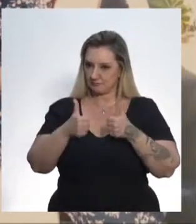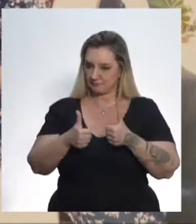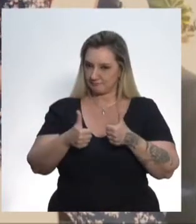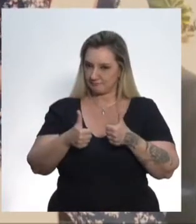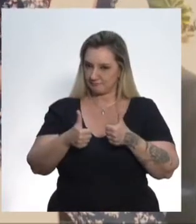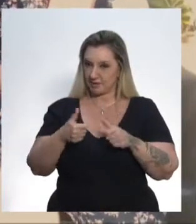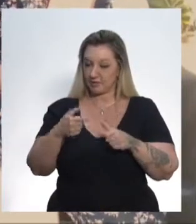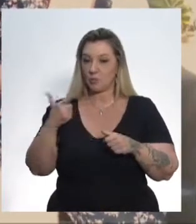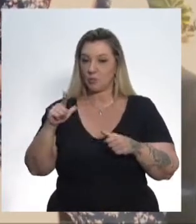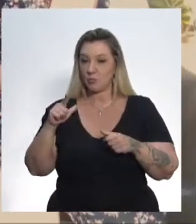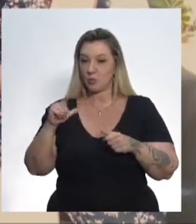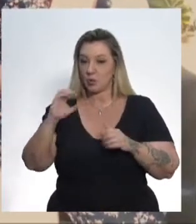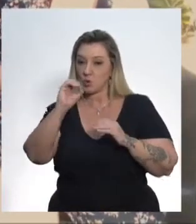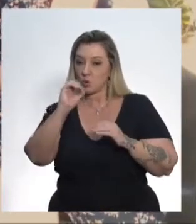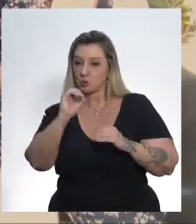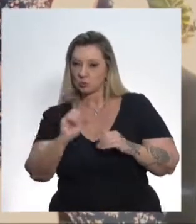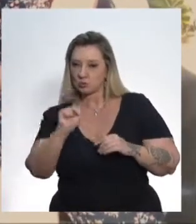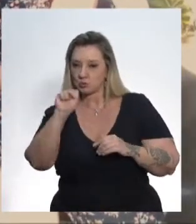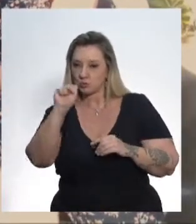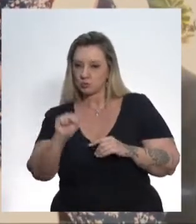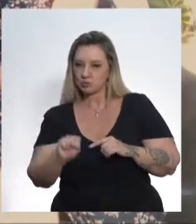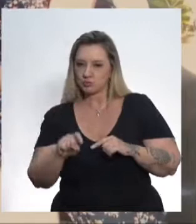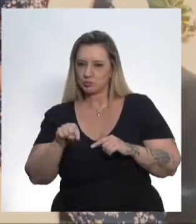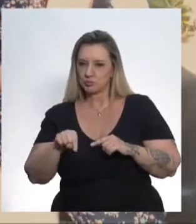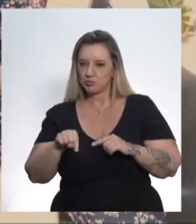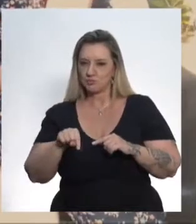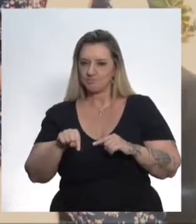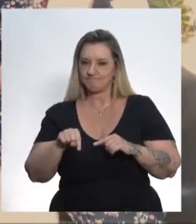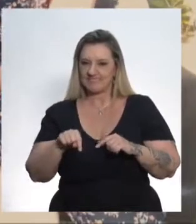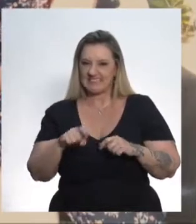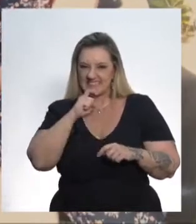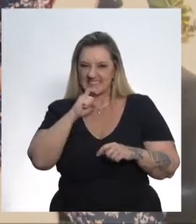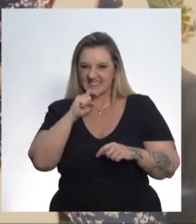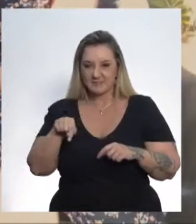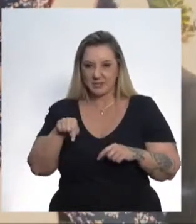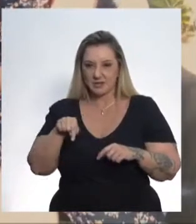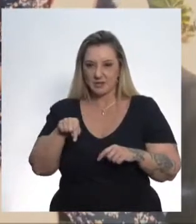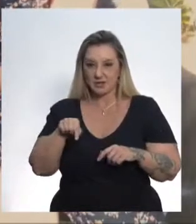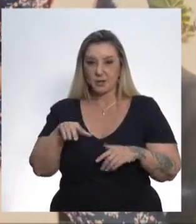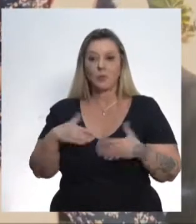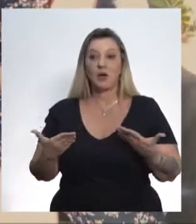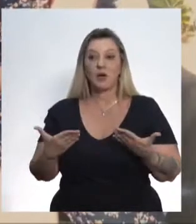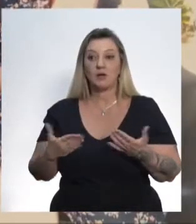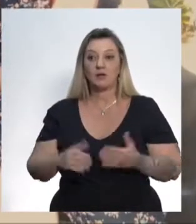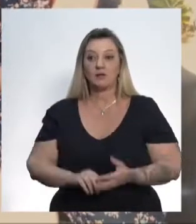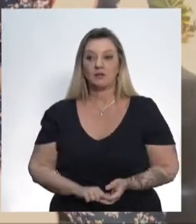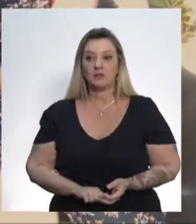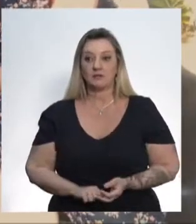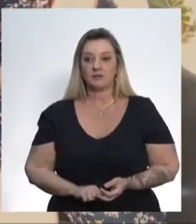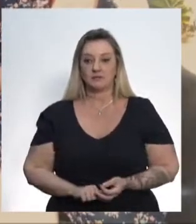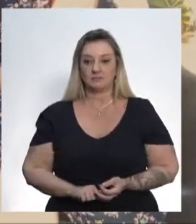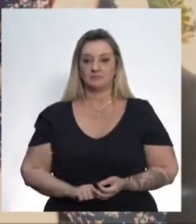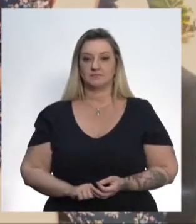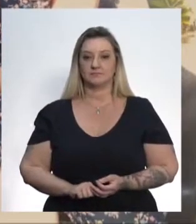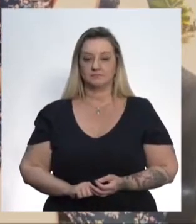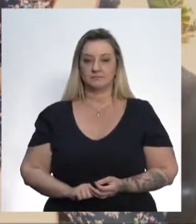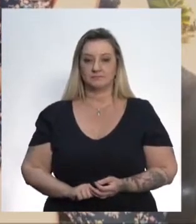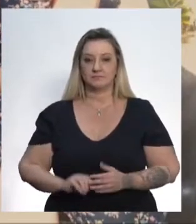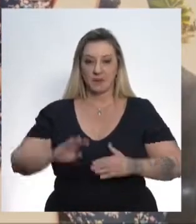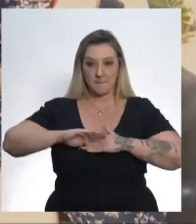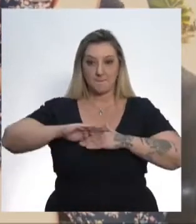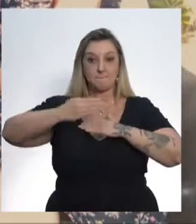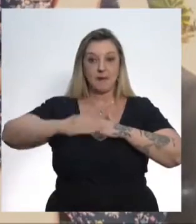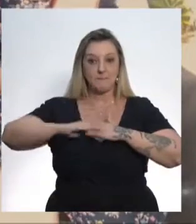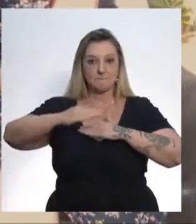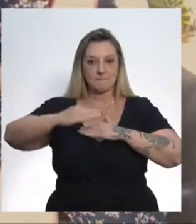deles fica lá no extremo sul do país. Deve ser frio. Qual é? Se você pensou em